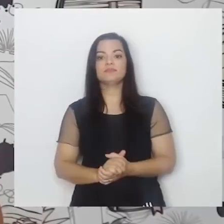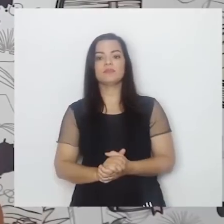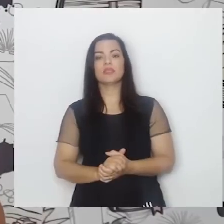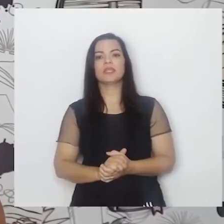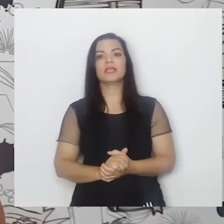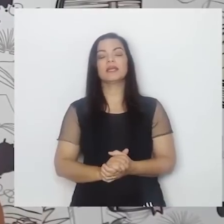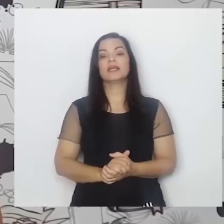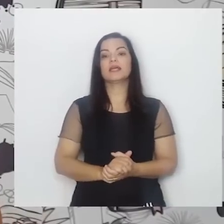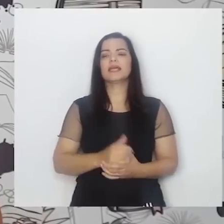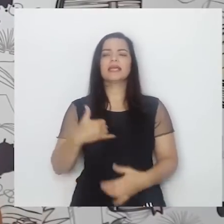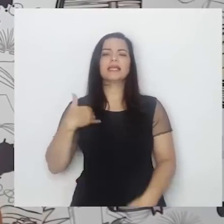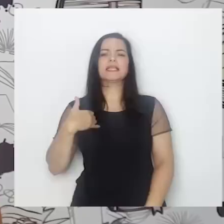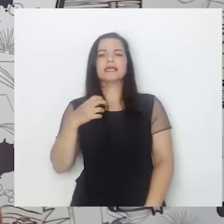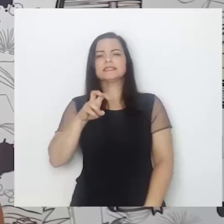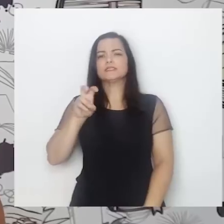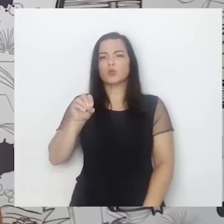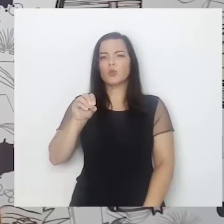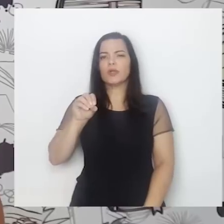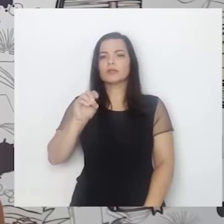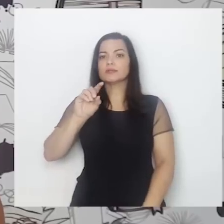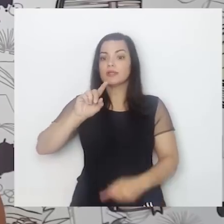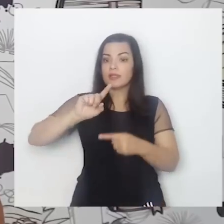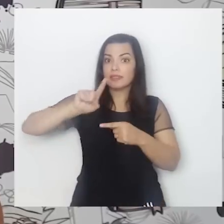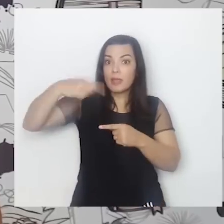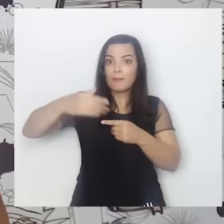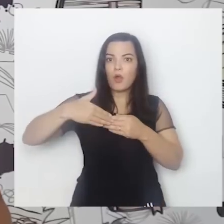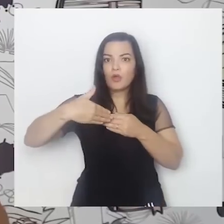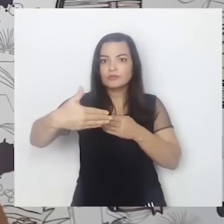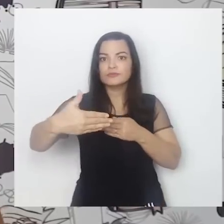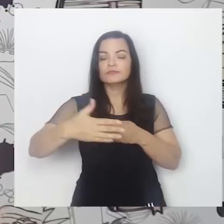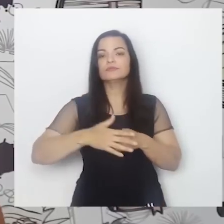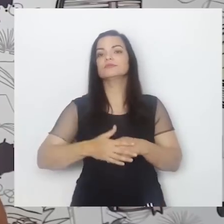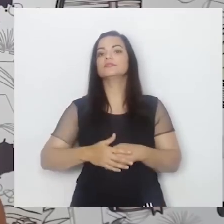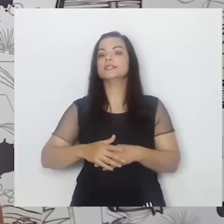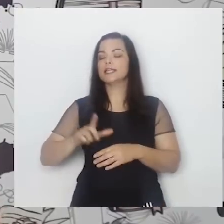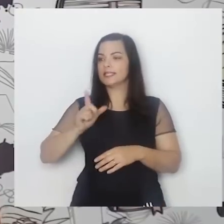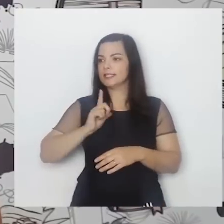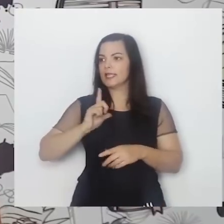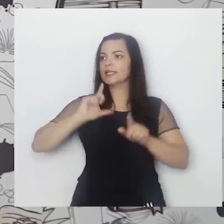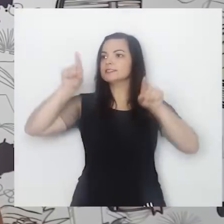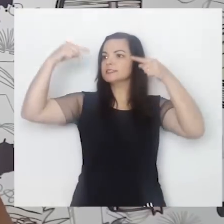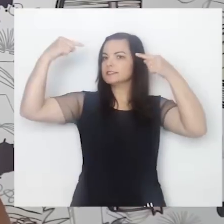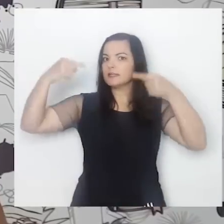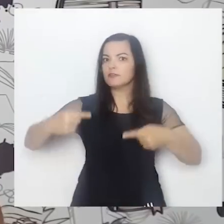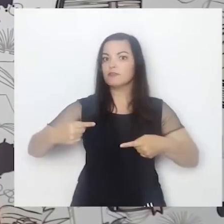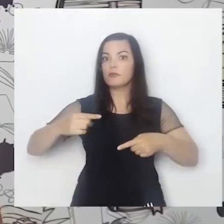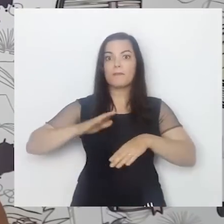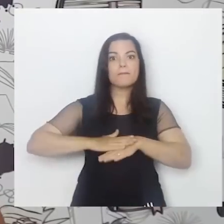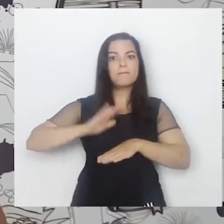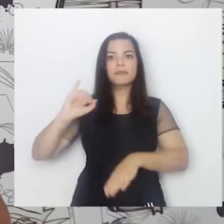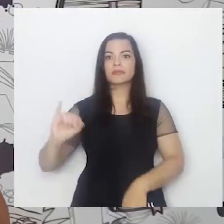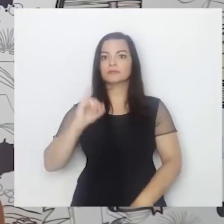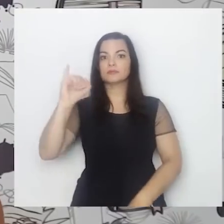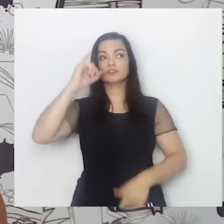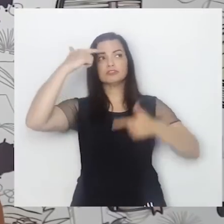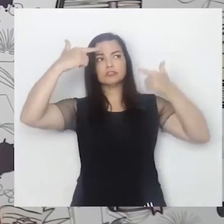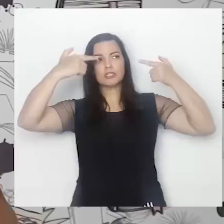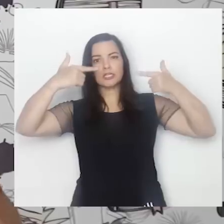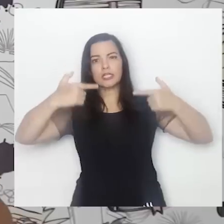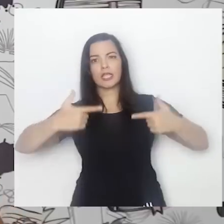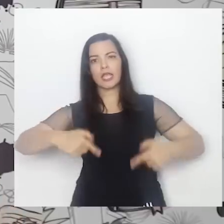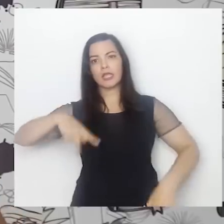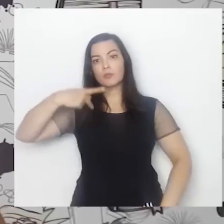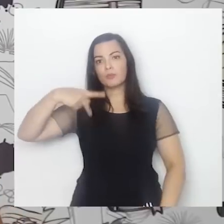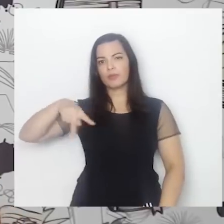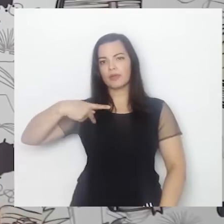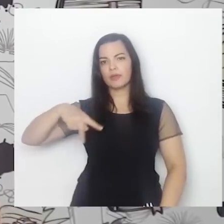Após meio século de vida, tinha início seu maior desafio, a Guerra do Paraguai.